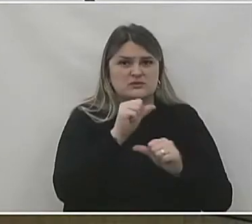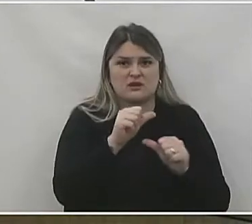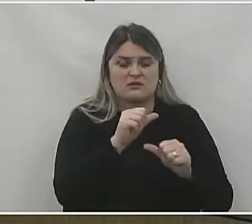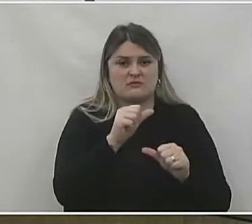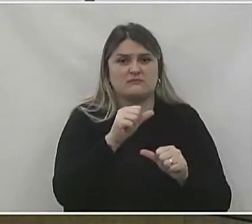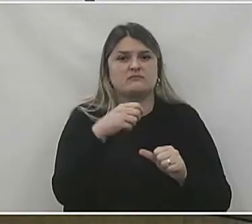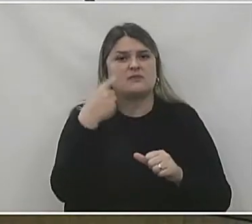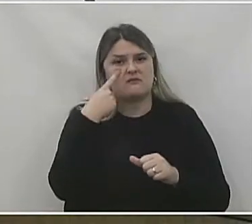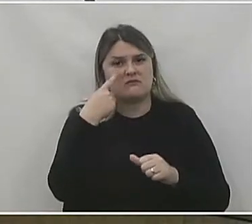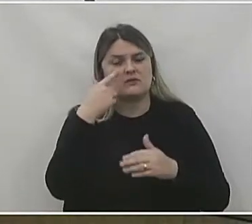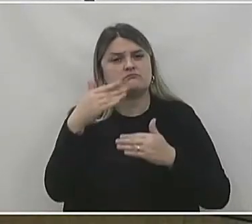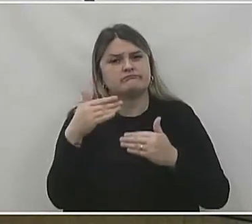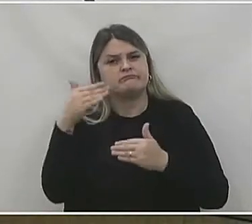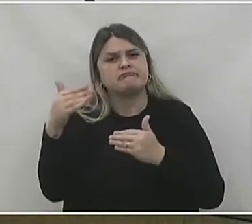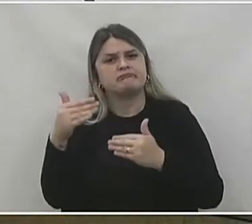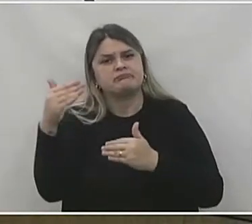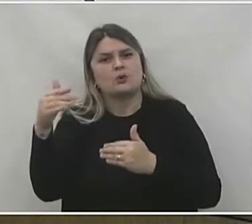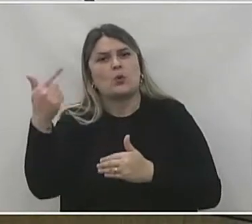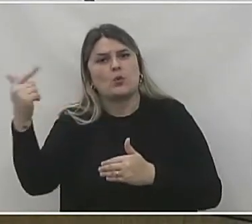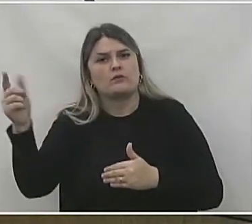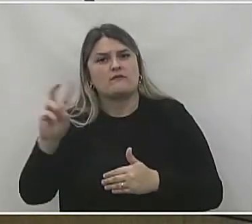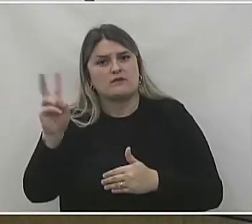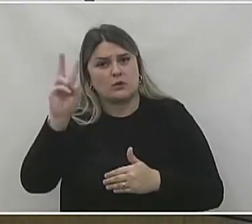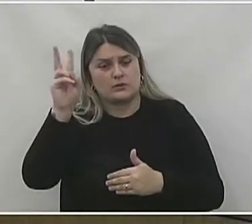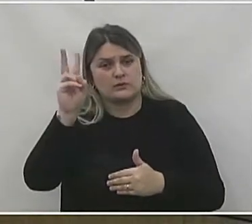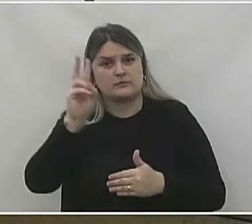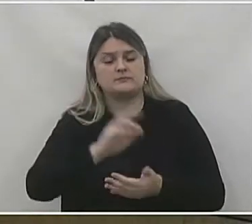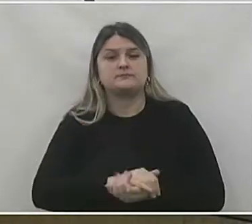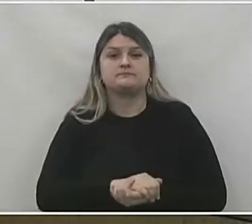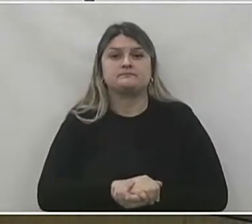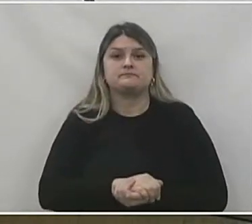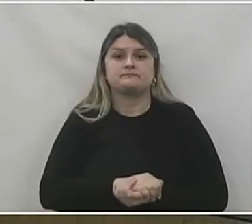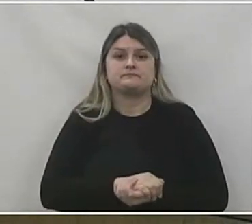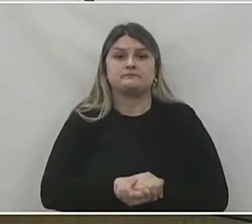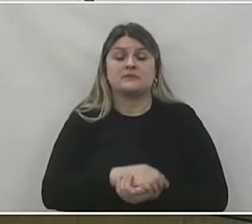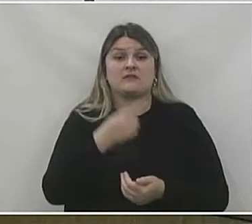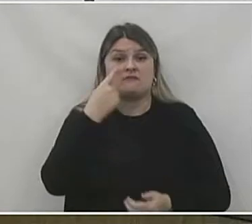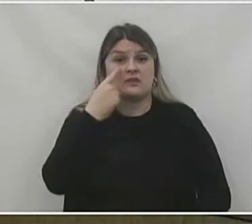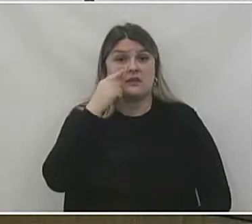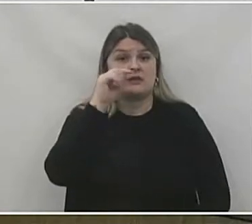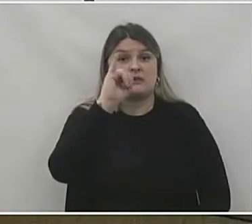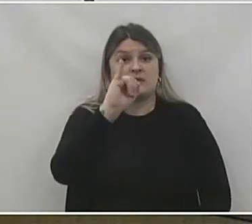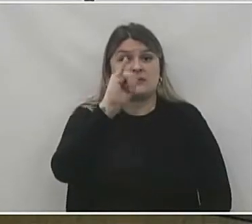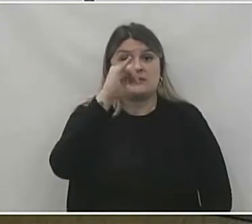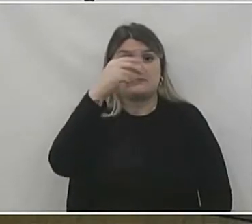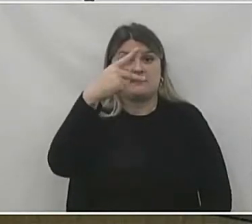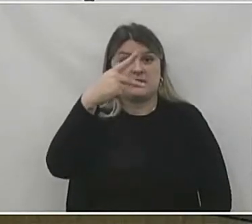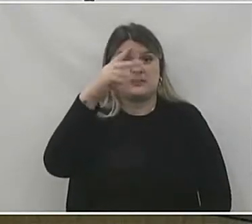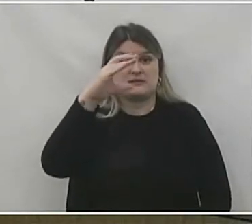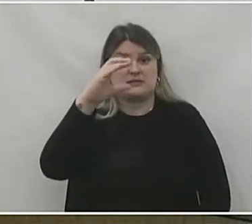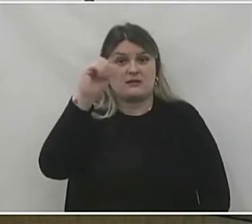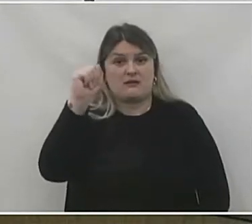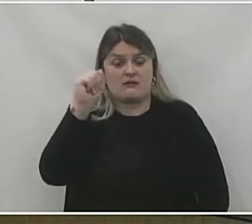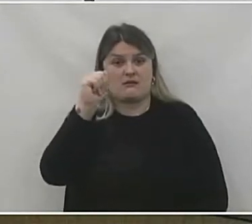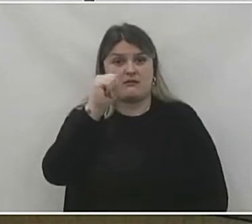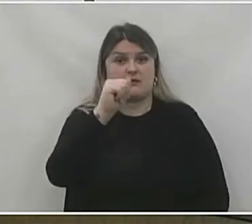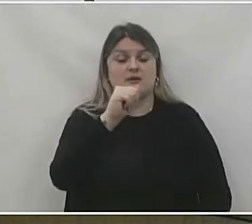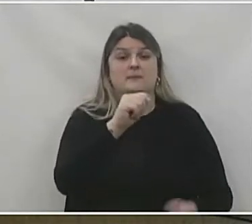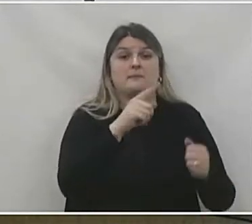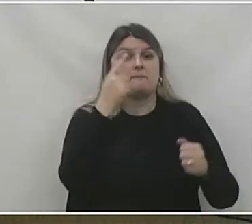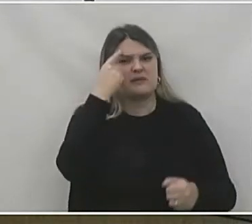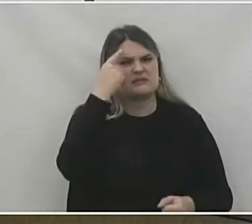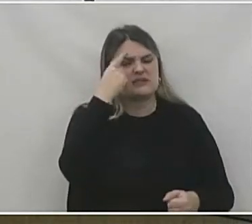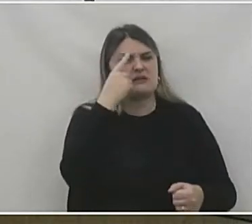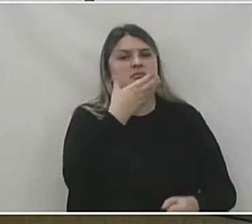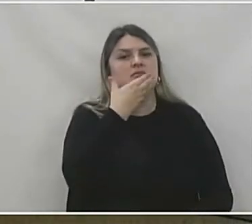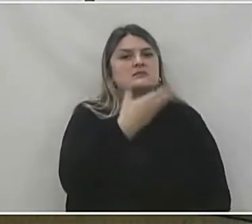e assim sucessivamente os outros valores aqui pelo IPCA de dezembro de dois